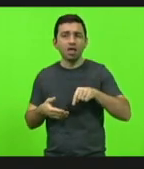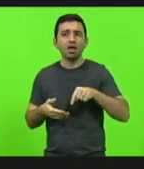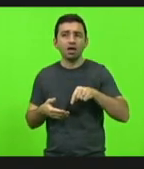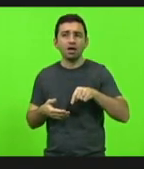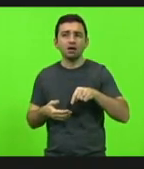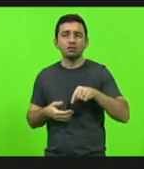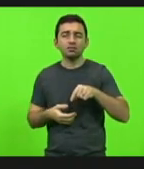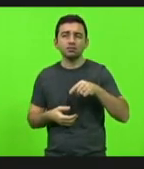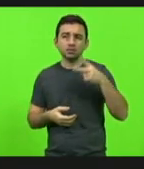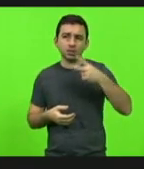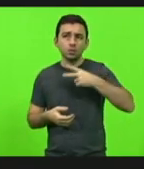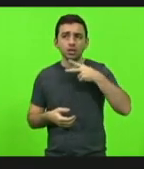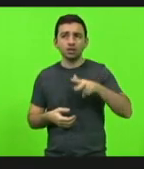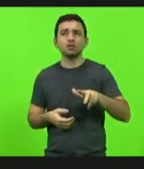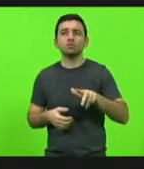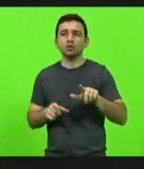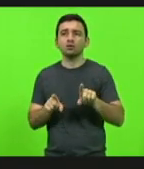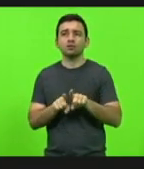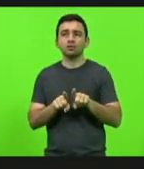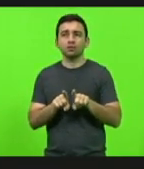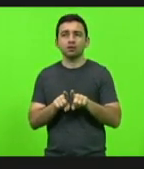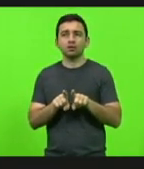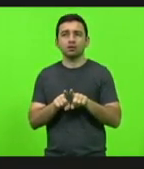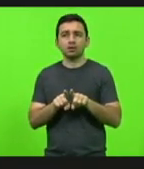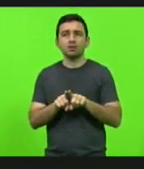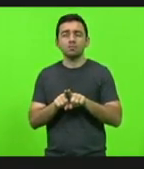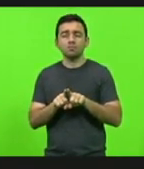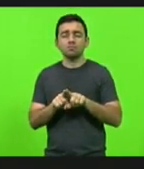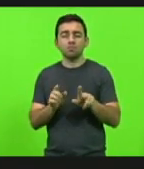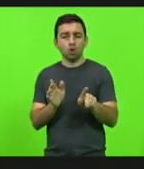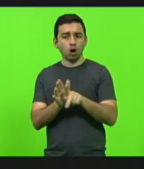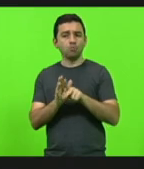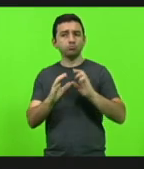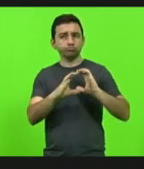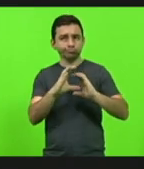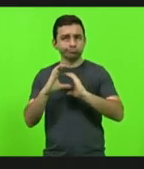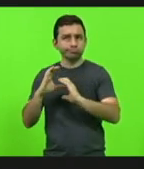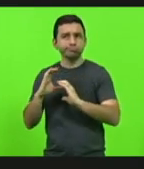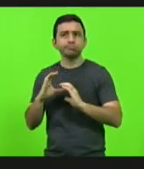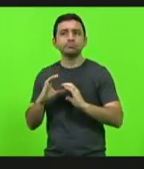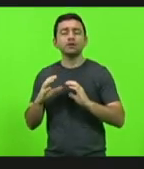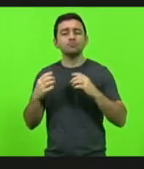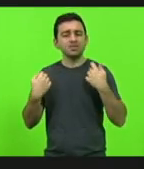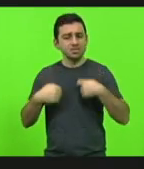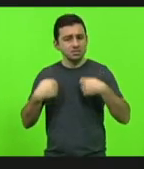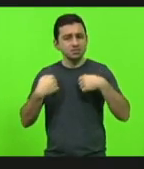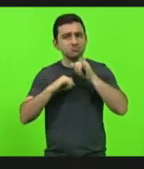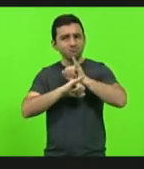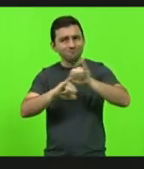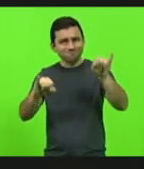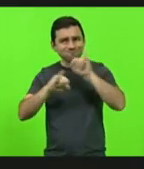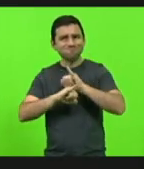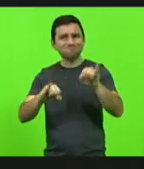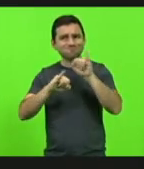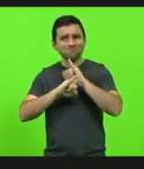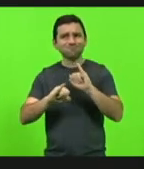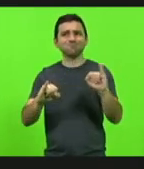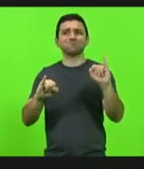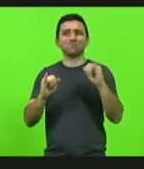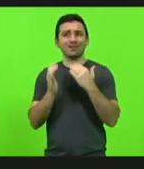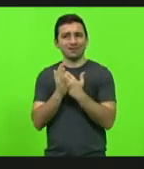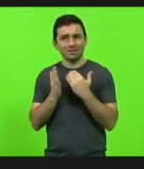a segunda língua né a publicação né E que deveria ser difundido né Principalmente